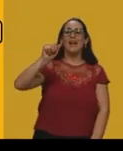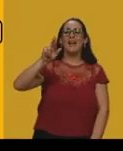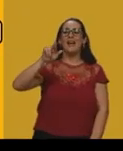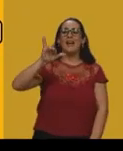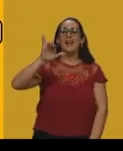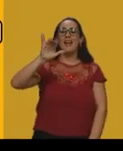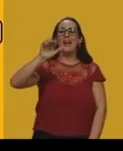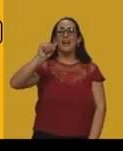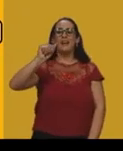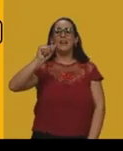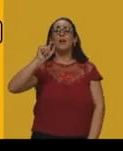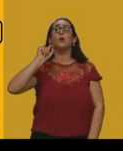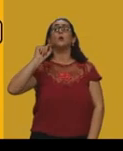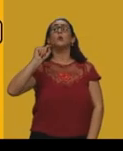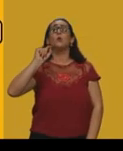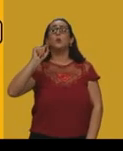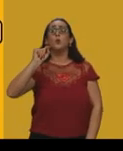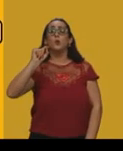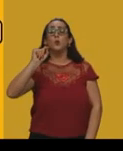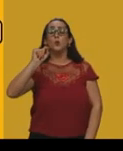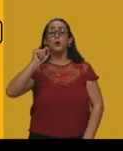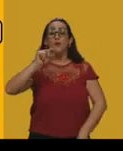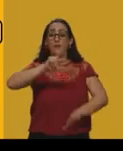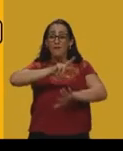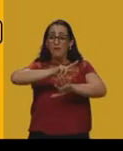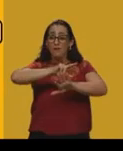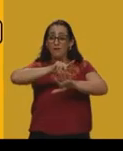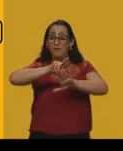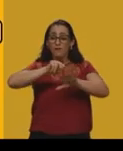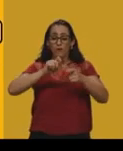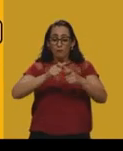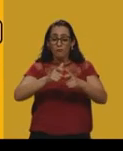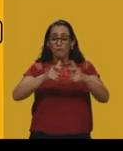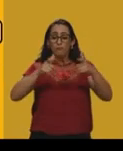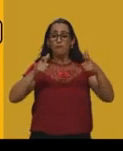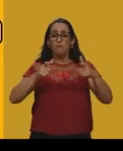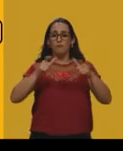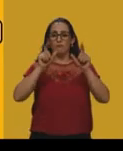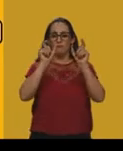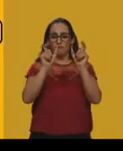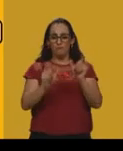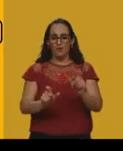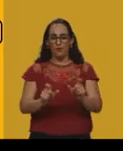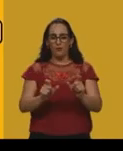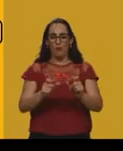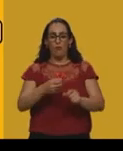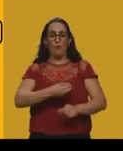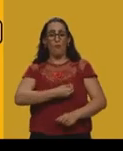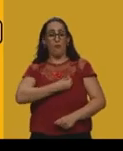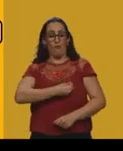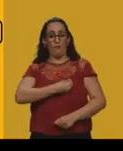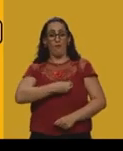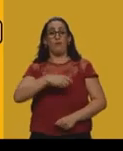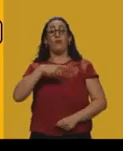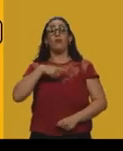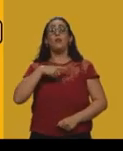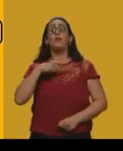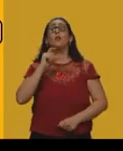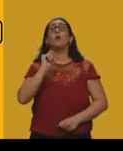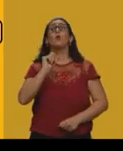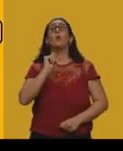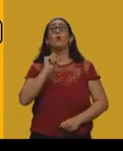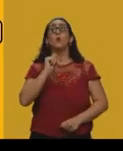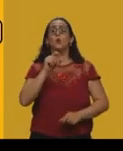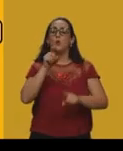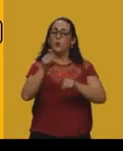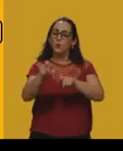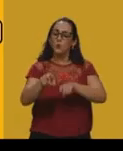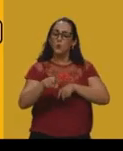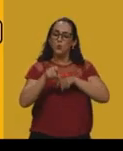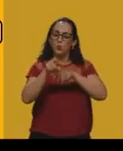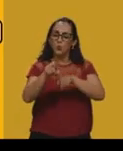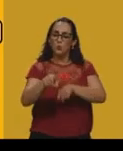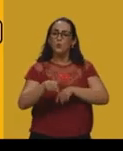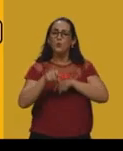né? Então é muito comum todos os trabalhos ligados à terra, né? E o desenvolvimento do campo como muito mais forte. Depois a gente